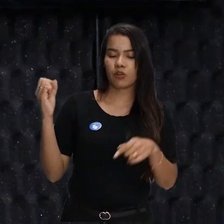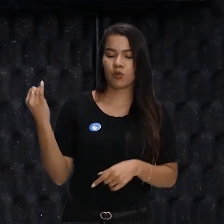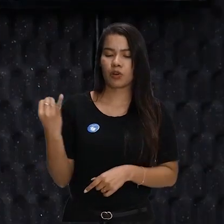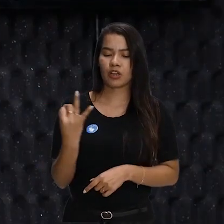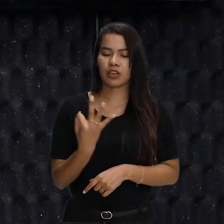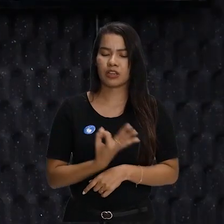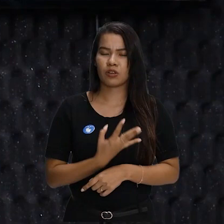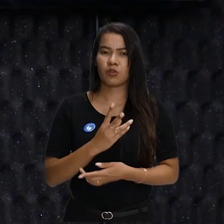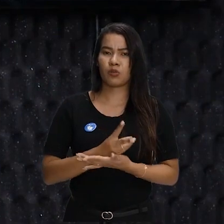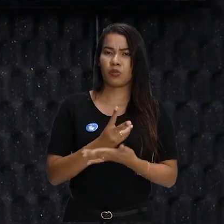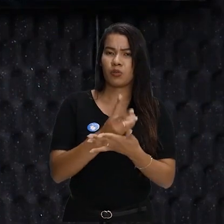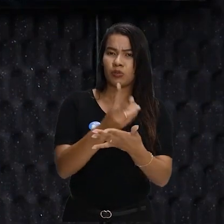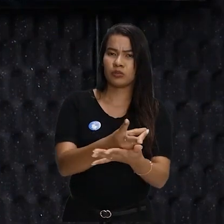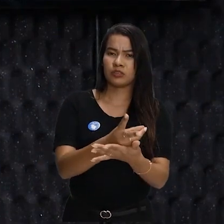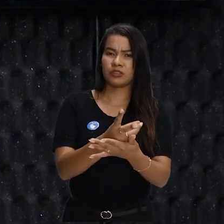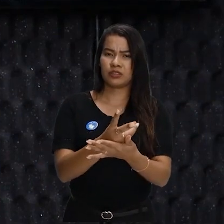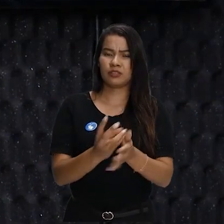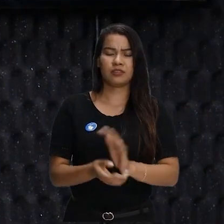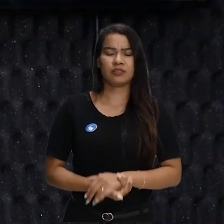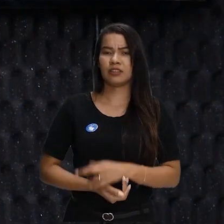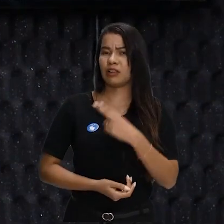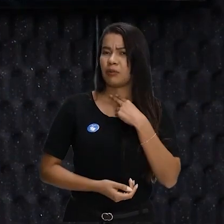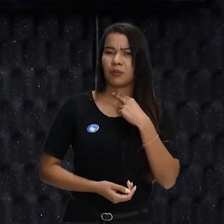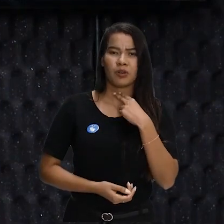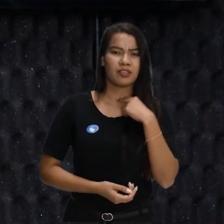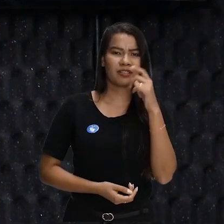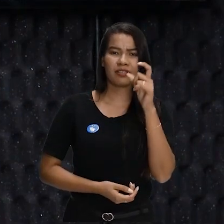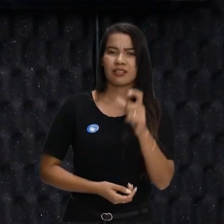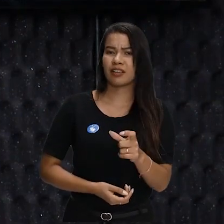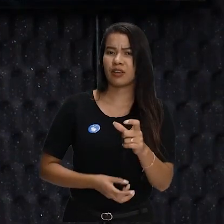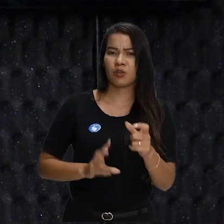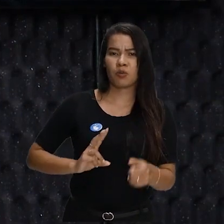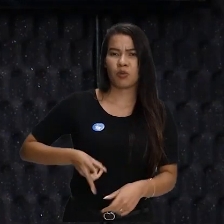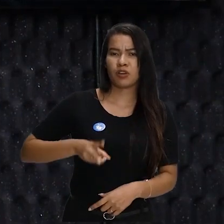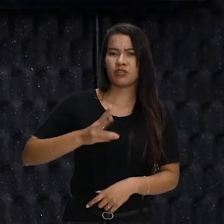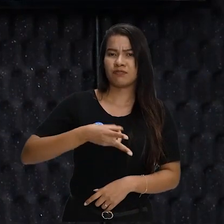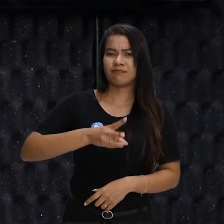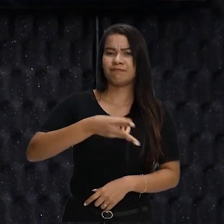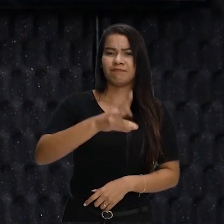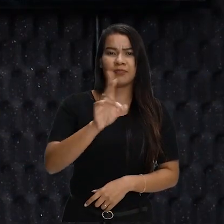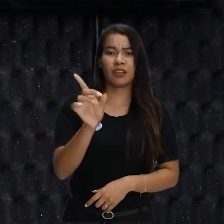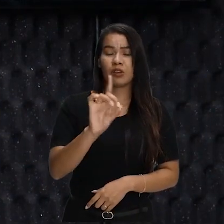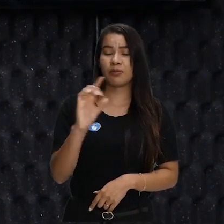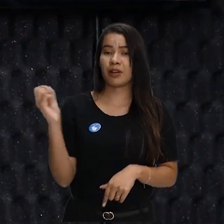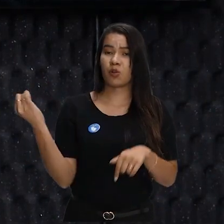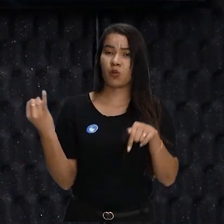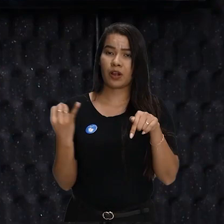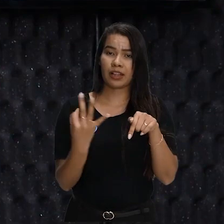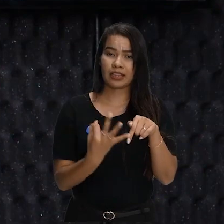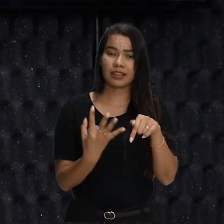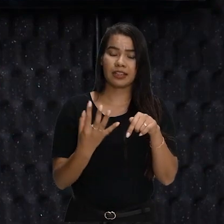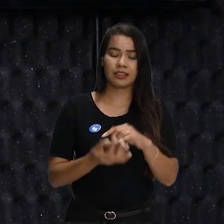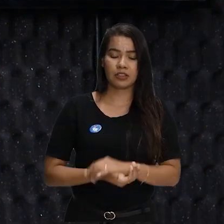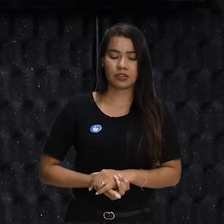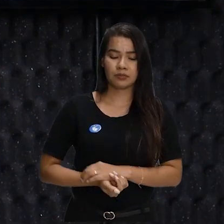resíduo sólido, né? Não pode ser uma quantidade, é uma qualidade referente ao tipo,